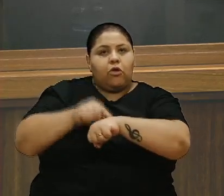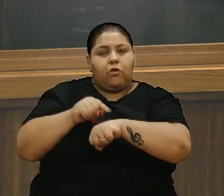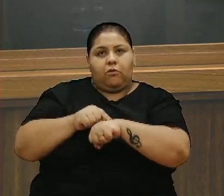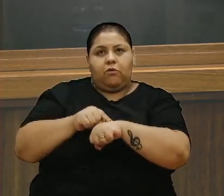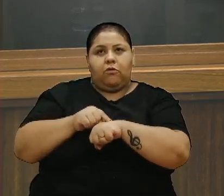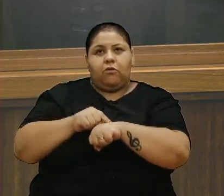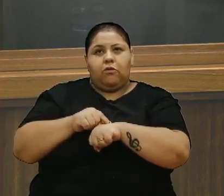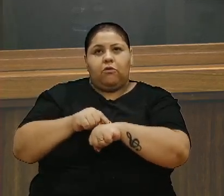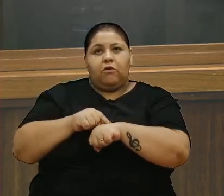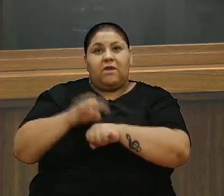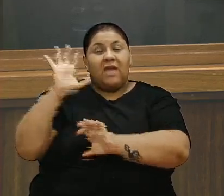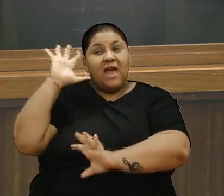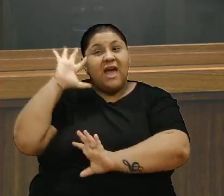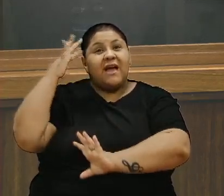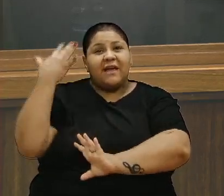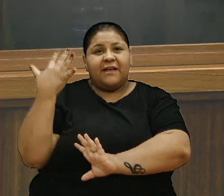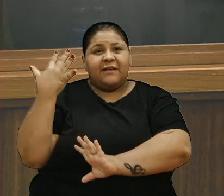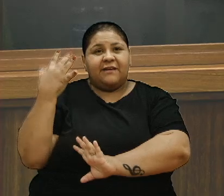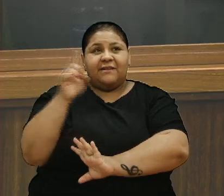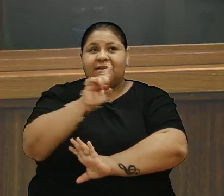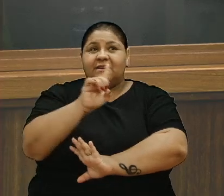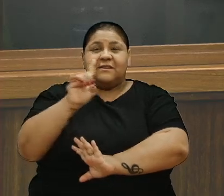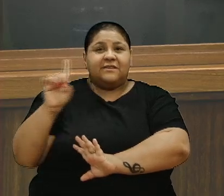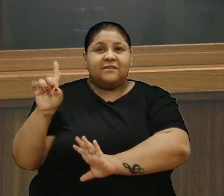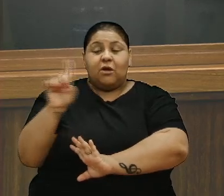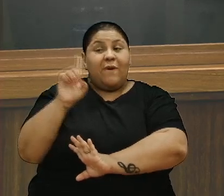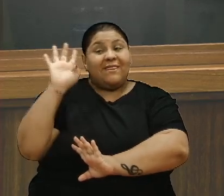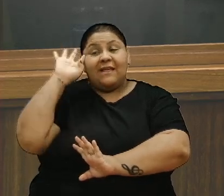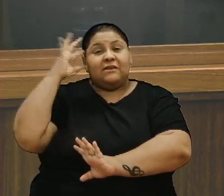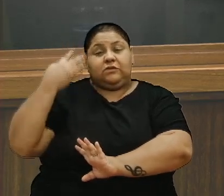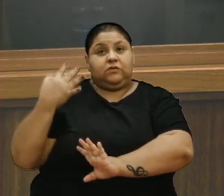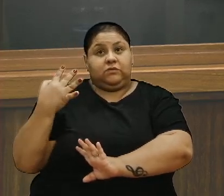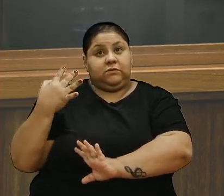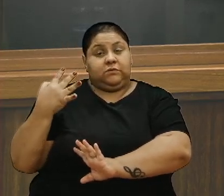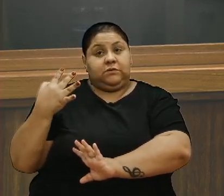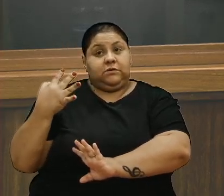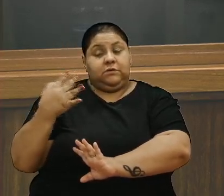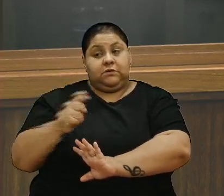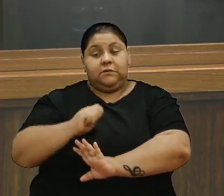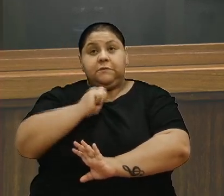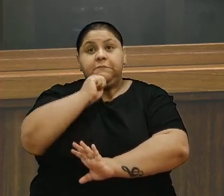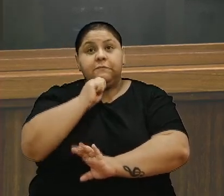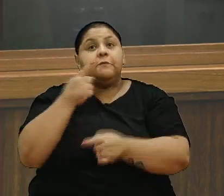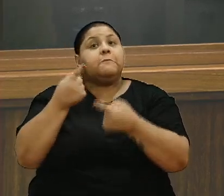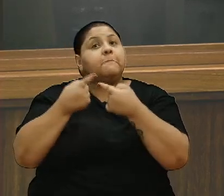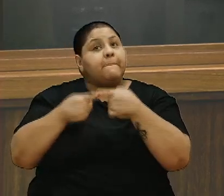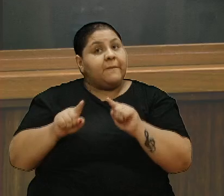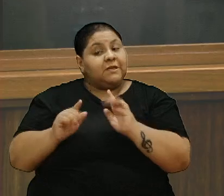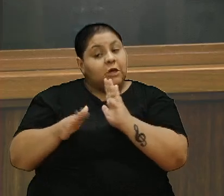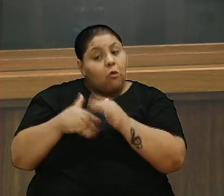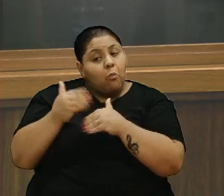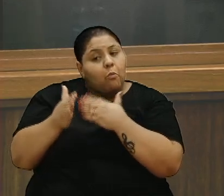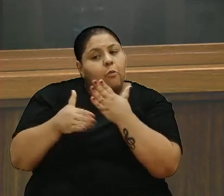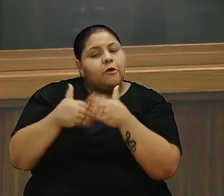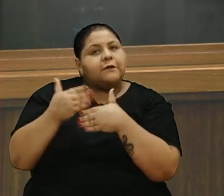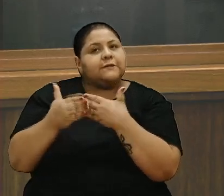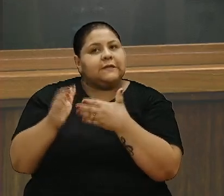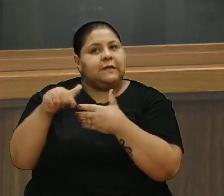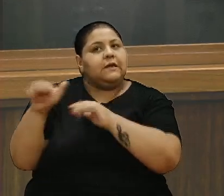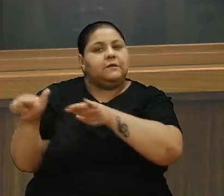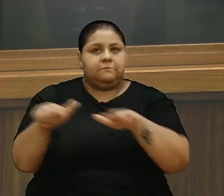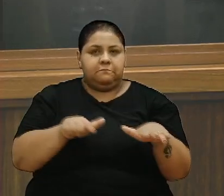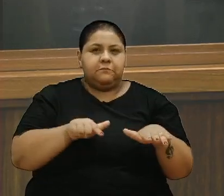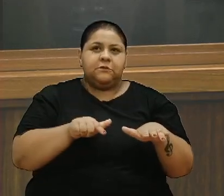E a solução não está nada solucionado ainda, mas é um processo. Essa